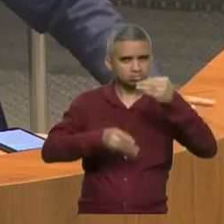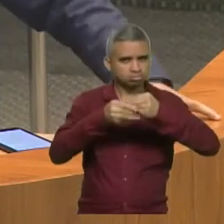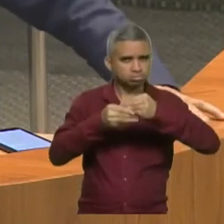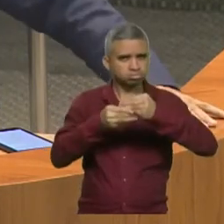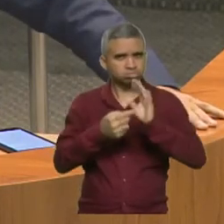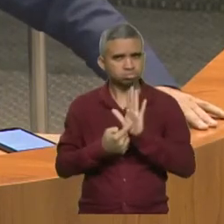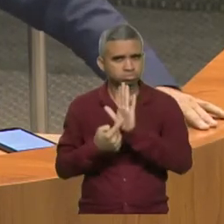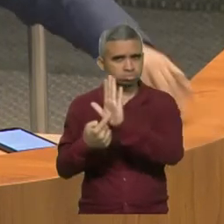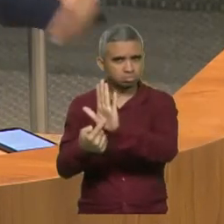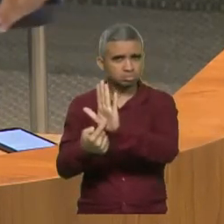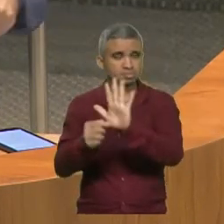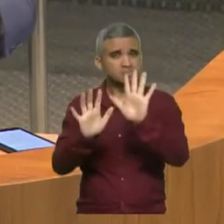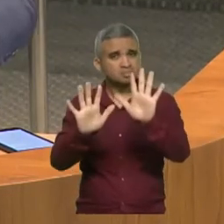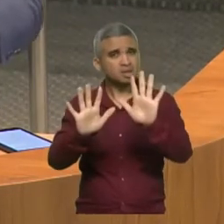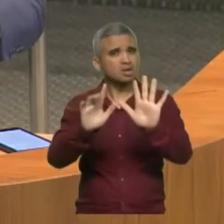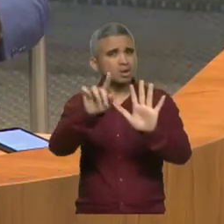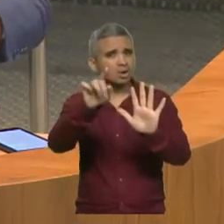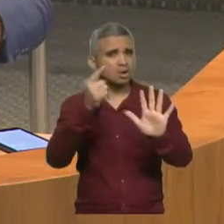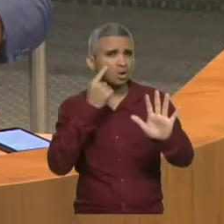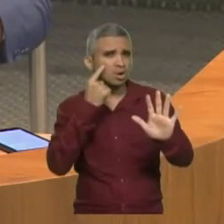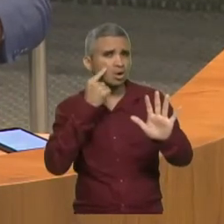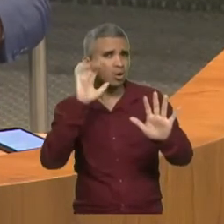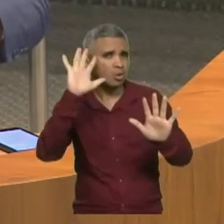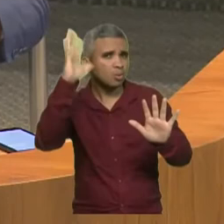que aconteceu. O nosso projeto,